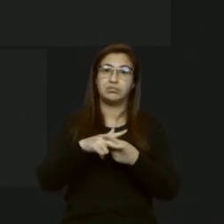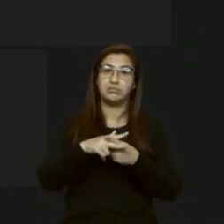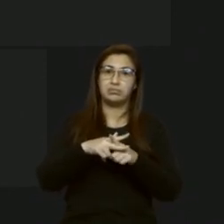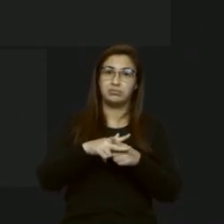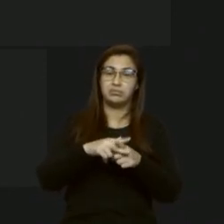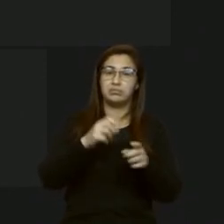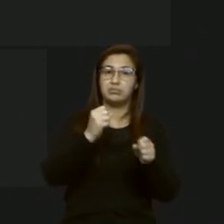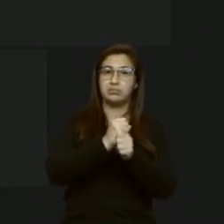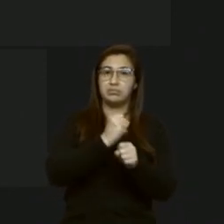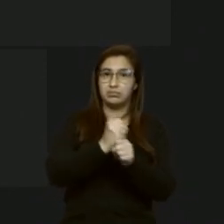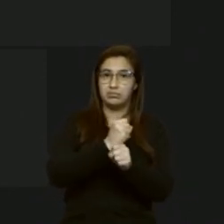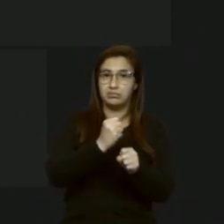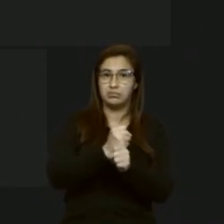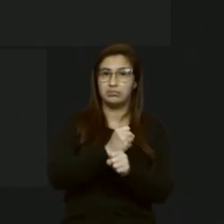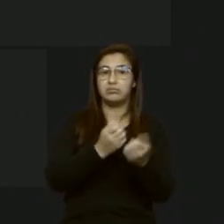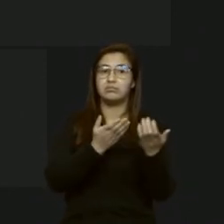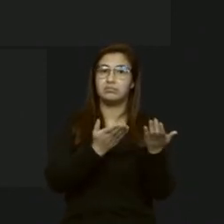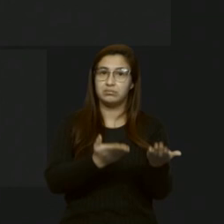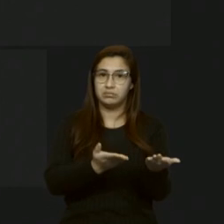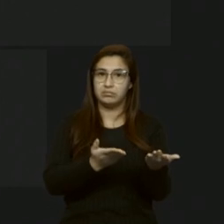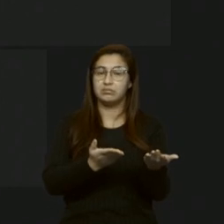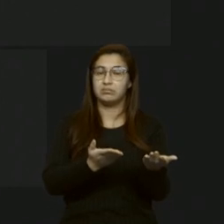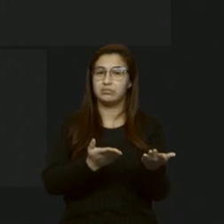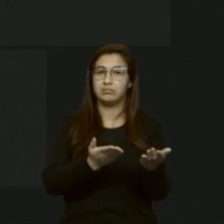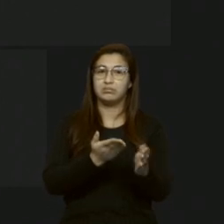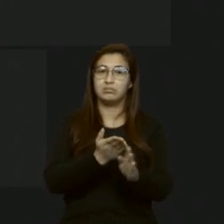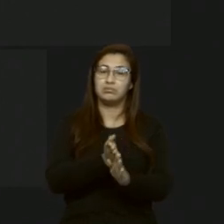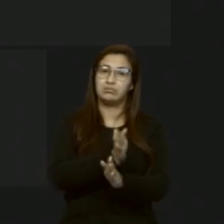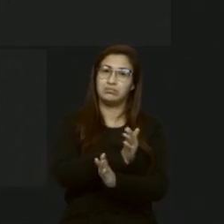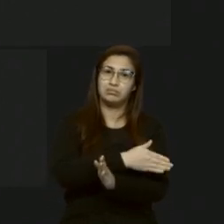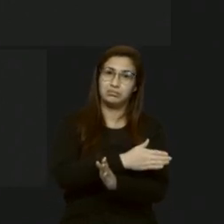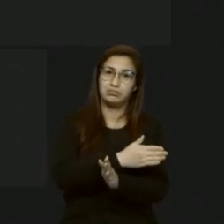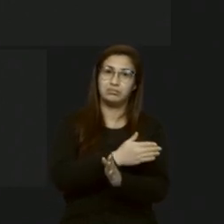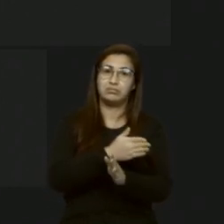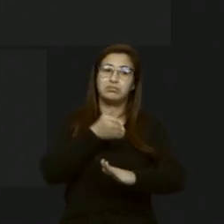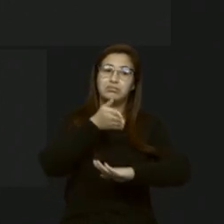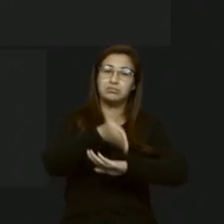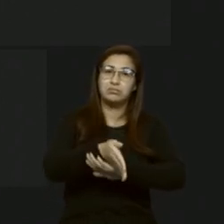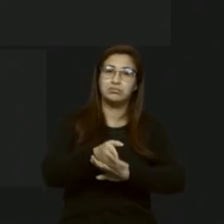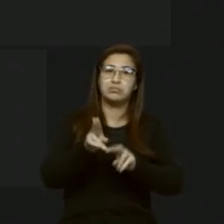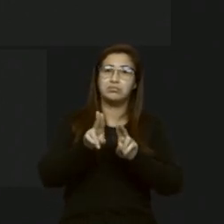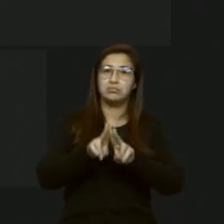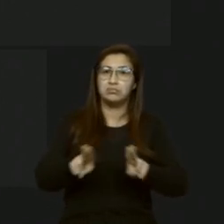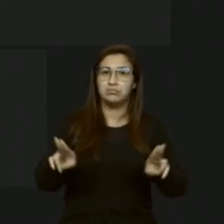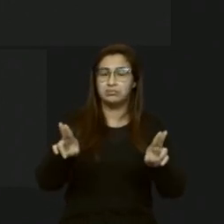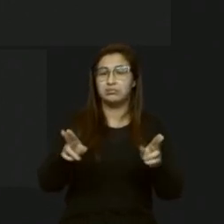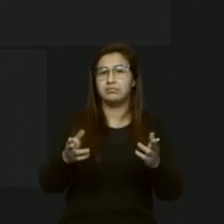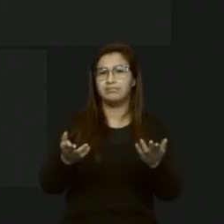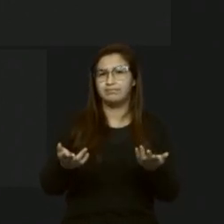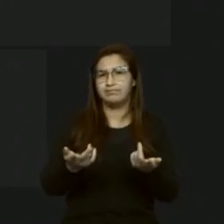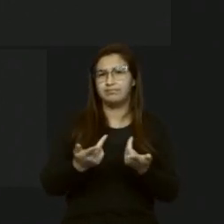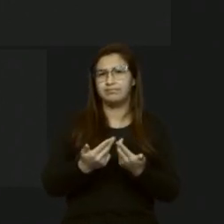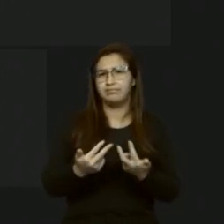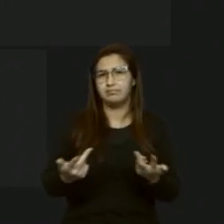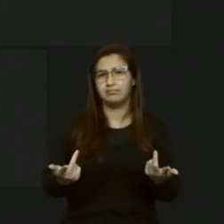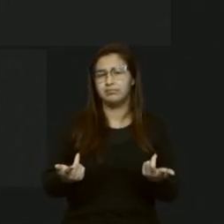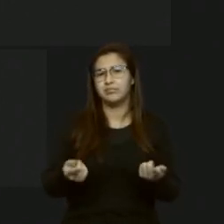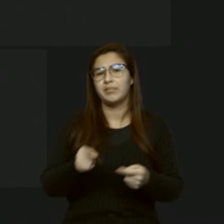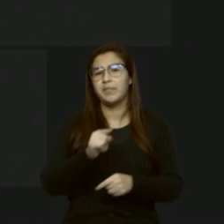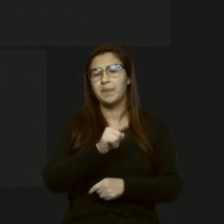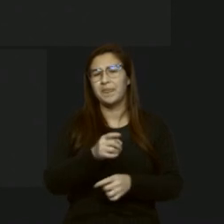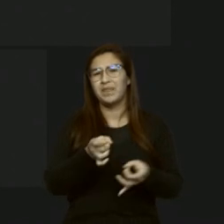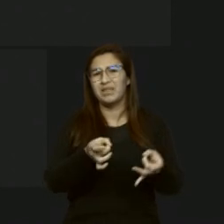obras nesse sentido, né, nessas laterais, no acesso ao Instituto Federal, bem como, na verdade, em toda essa região ali do Badenfurt, que está